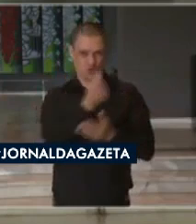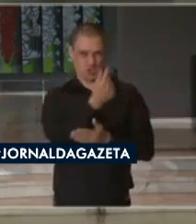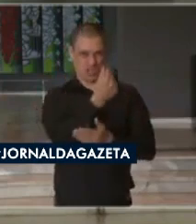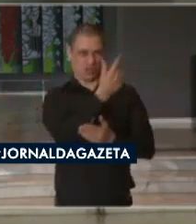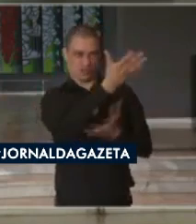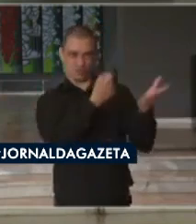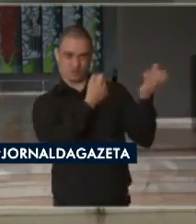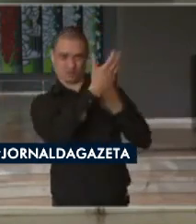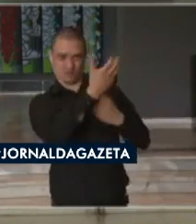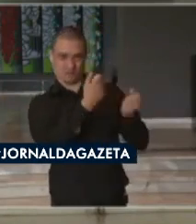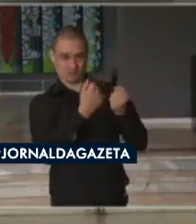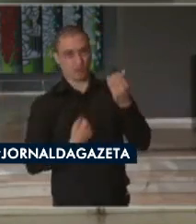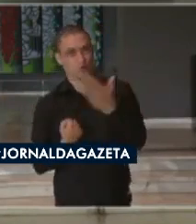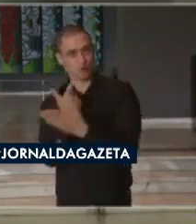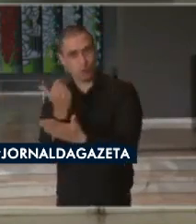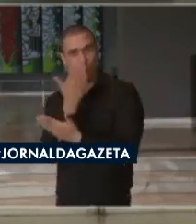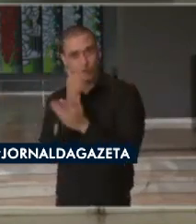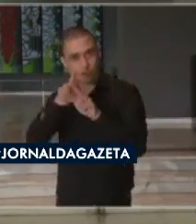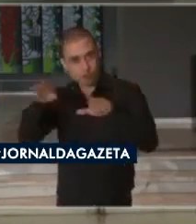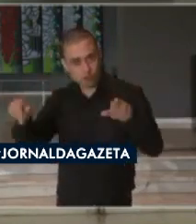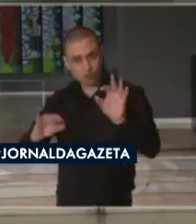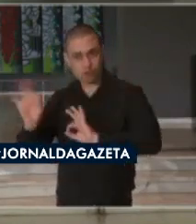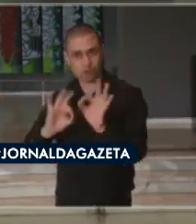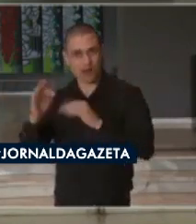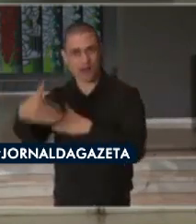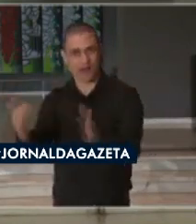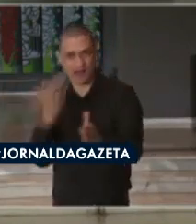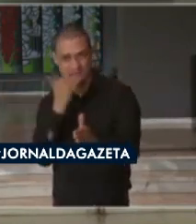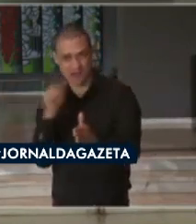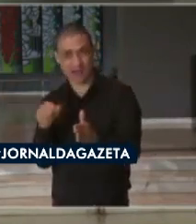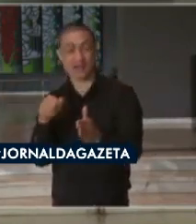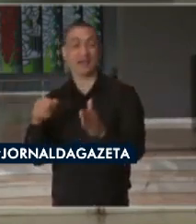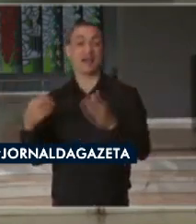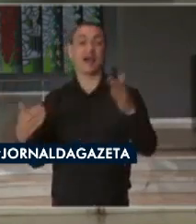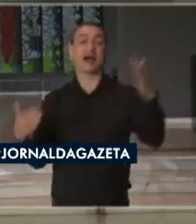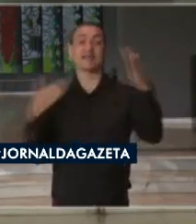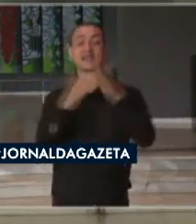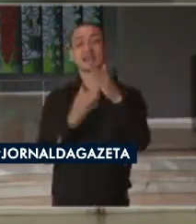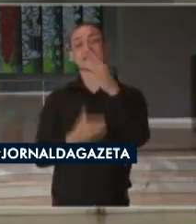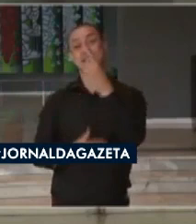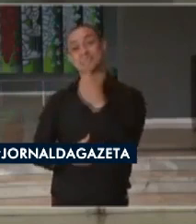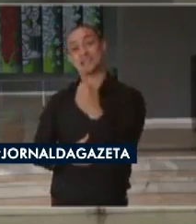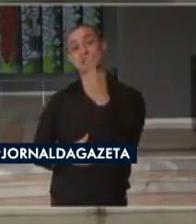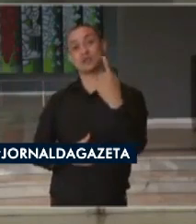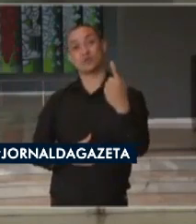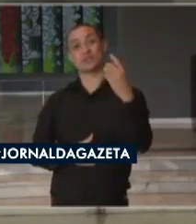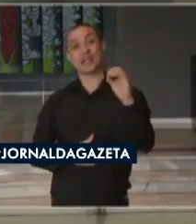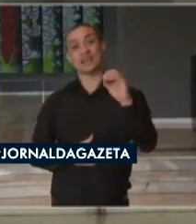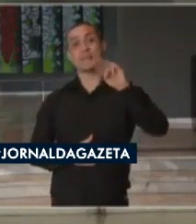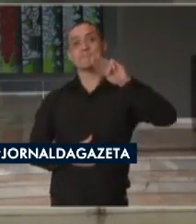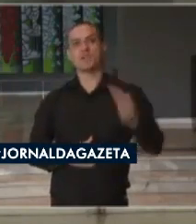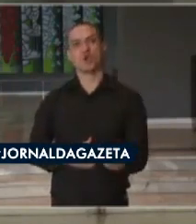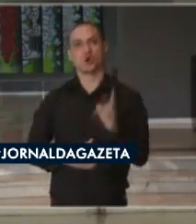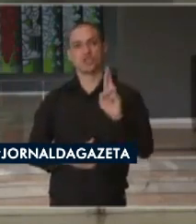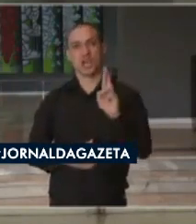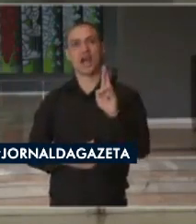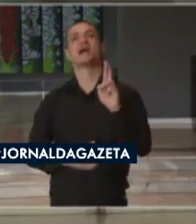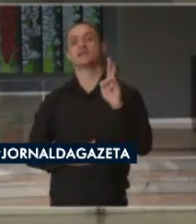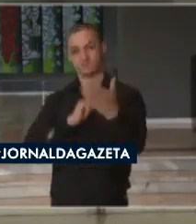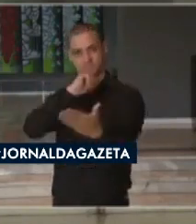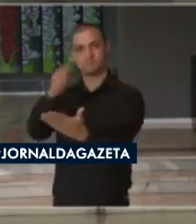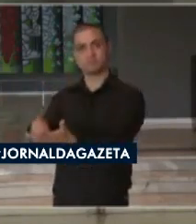investimento para esta cestas que alcança 110 milhões de reais